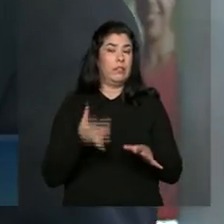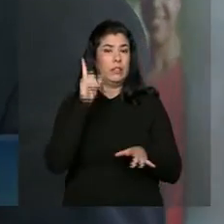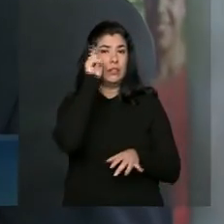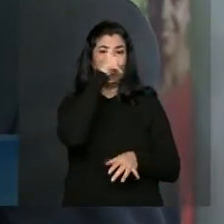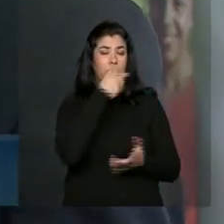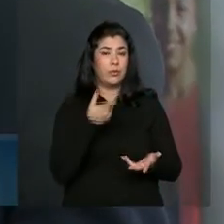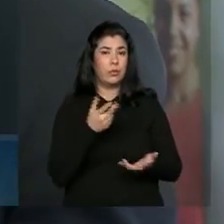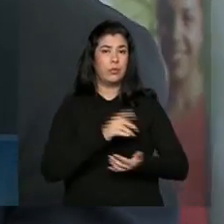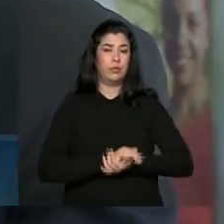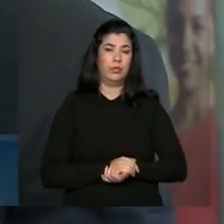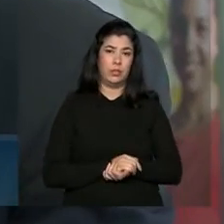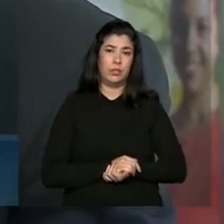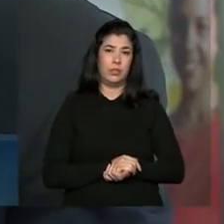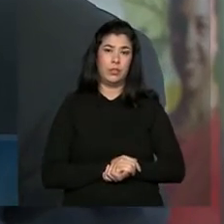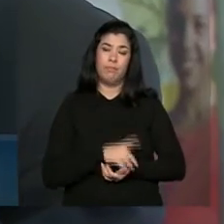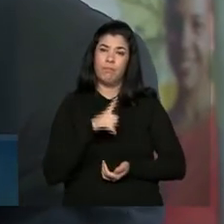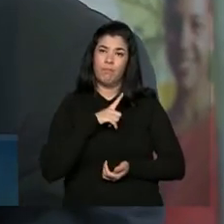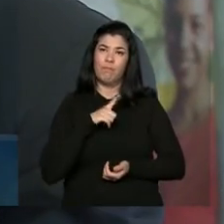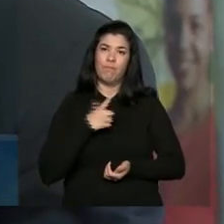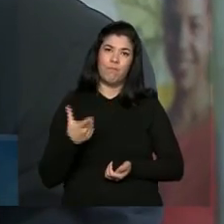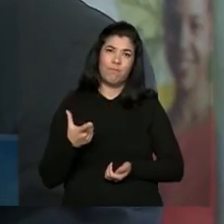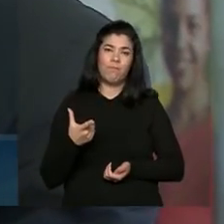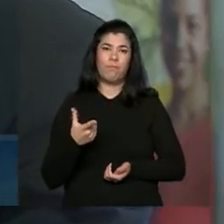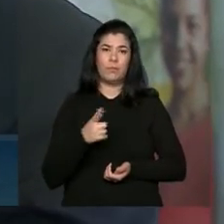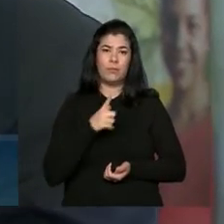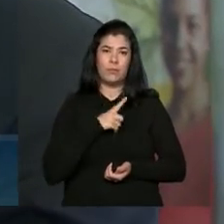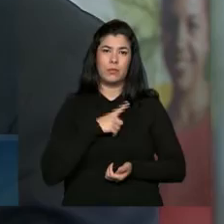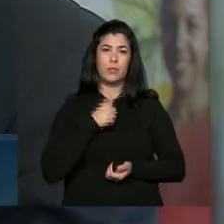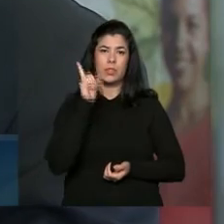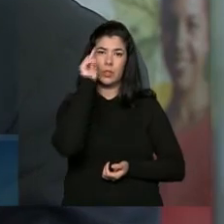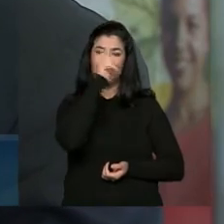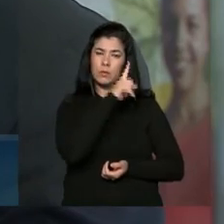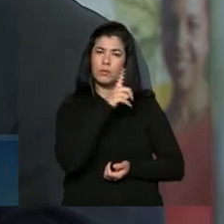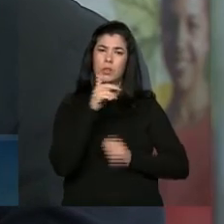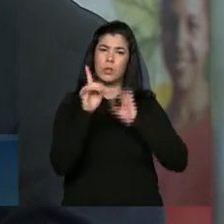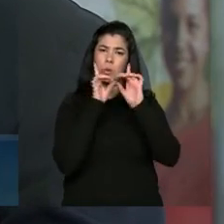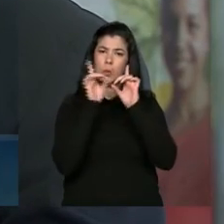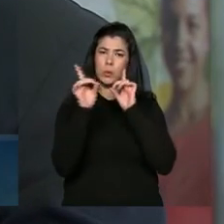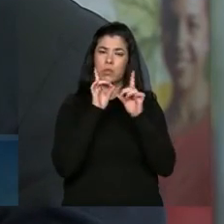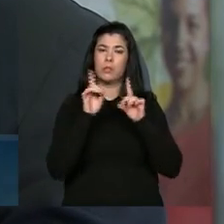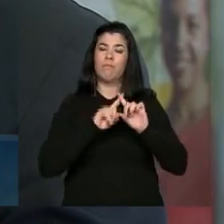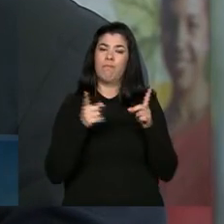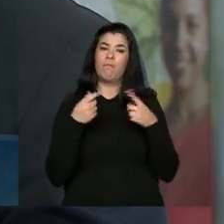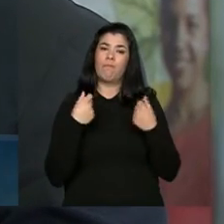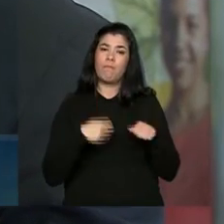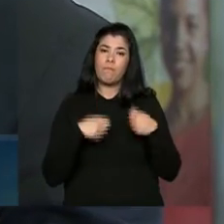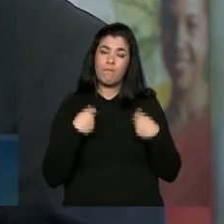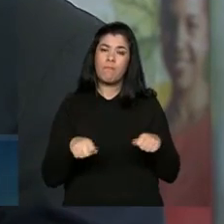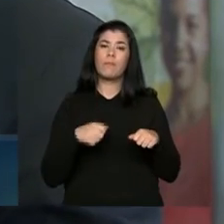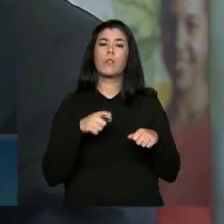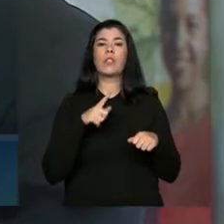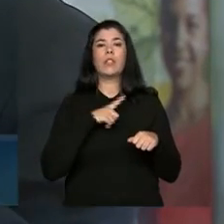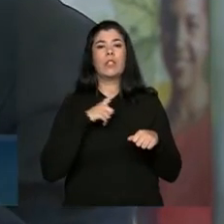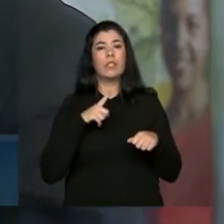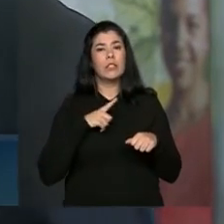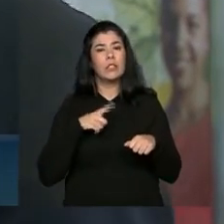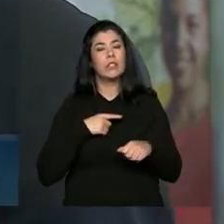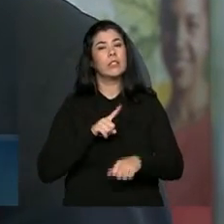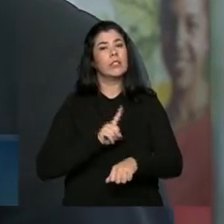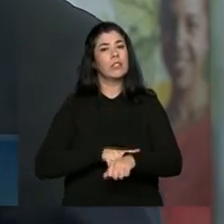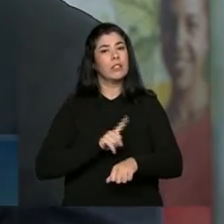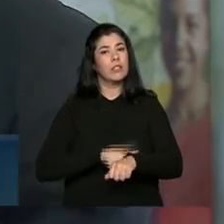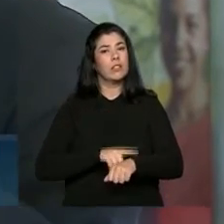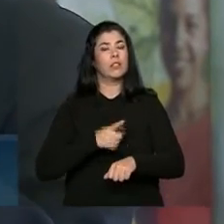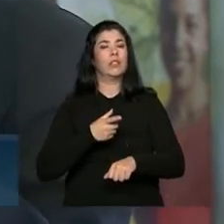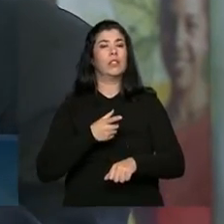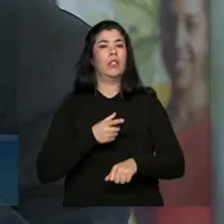fácil, tem sido uma batalha dura. Nós precisamos de muito tempo, de muito